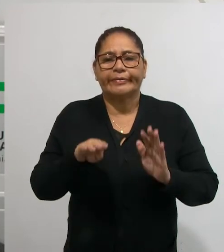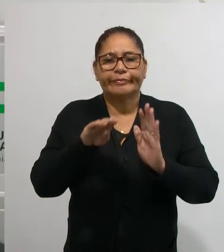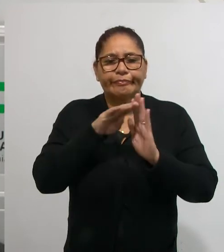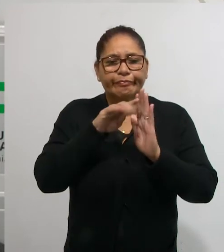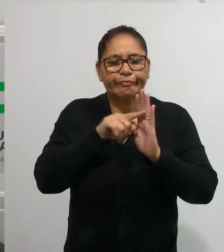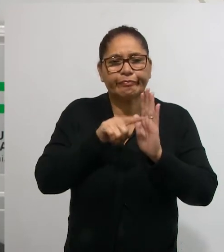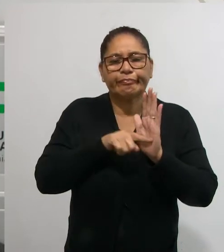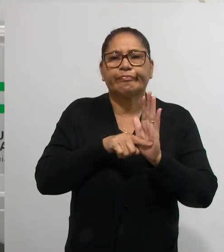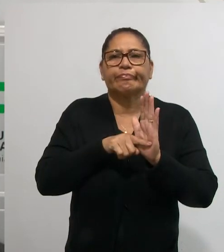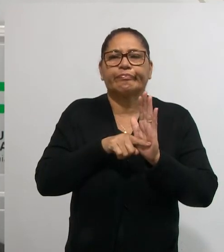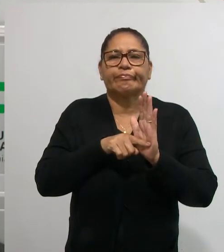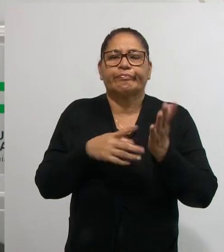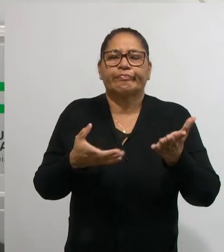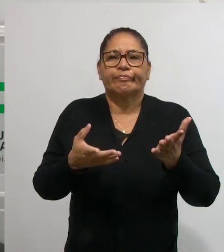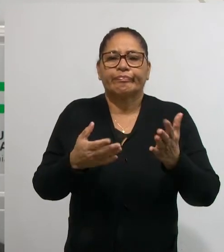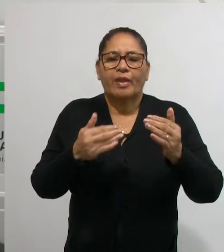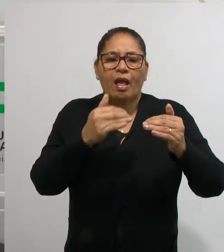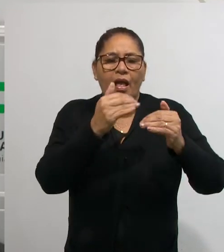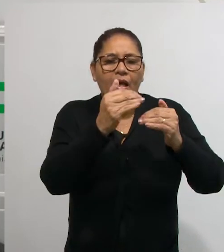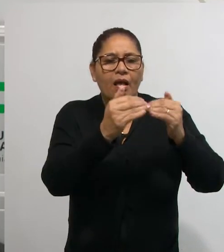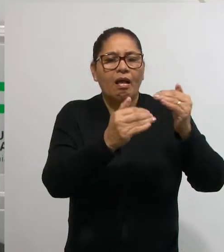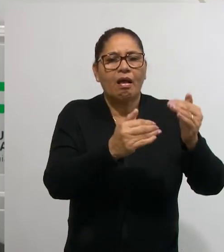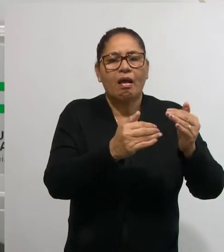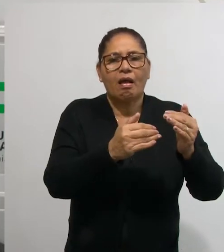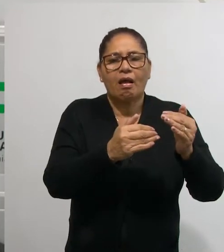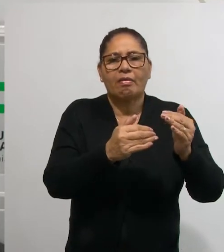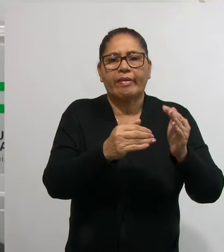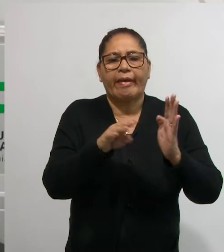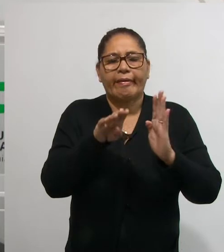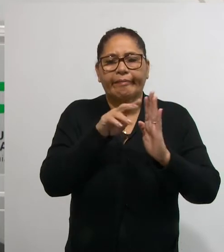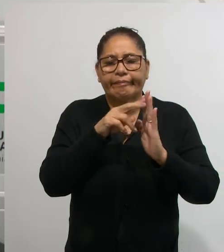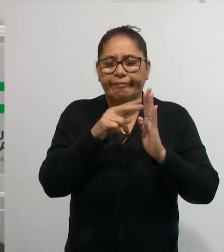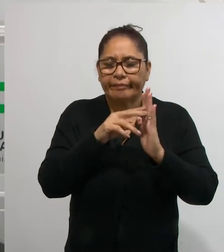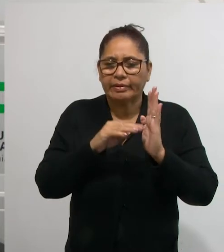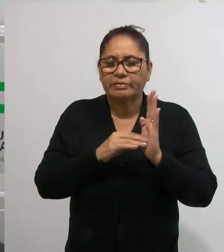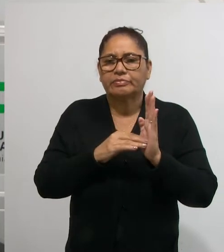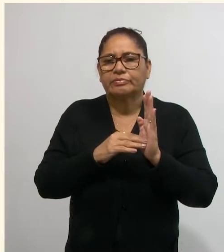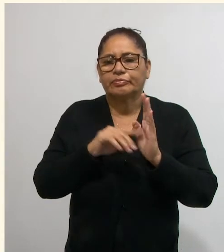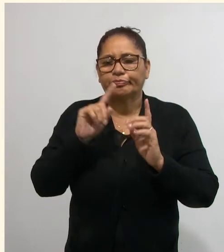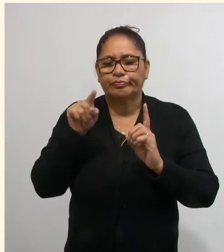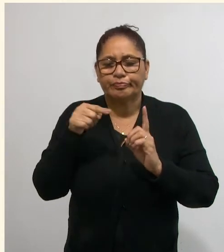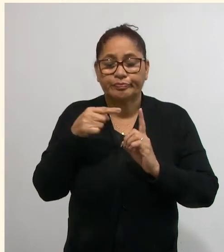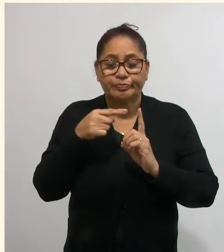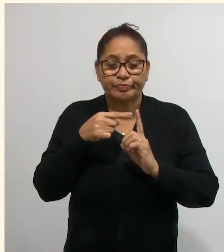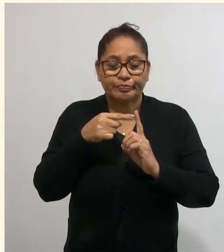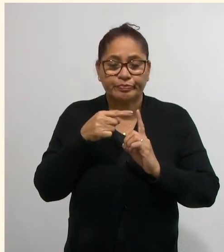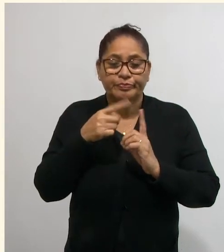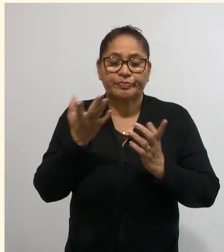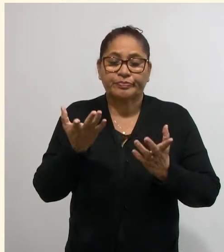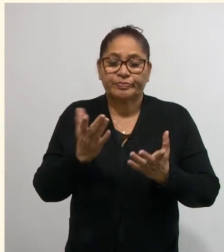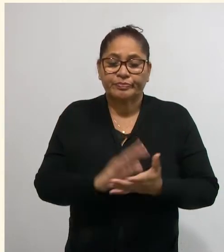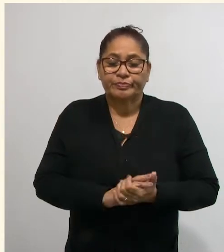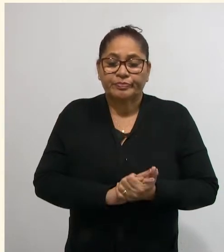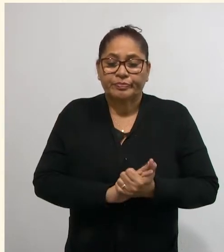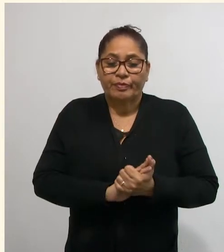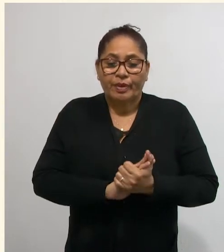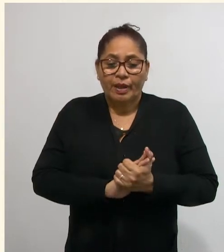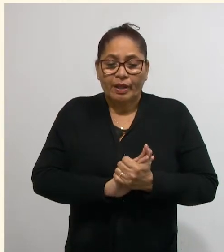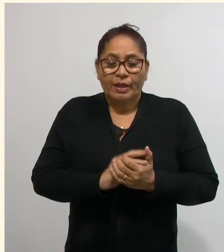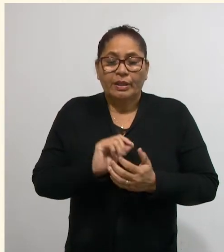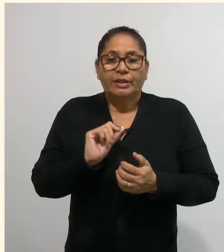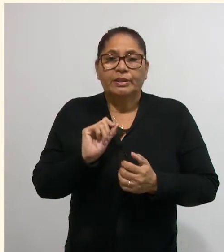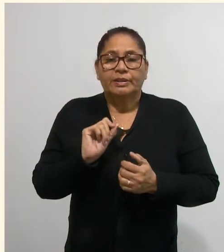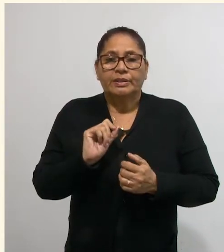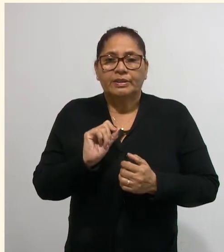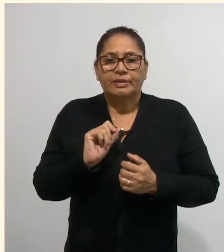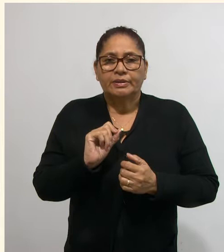você também dominar processos, métodos e objetivos. Vamos lá. E aí, vamos bem pontuar